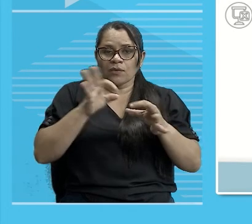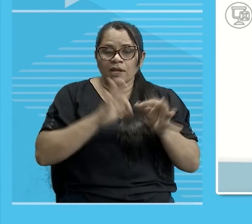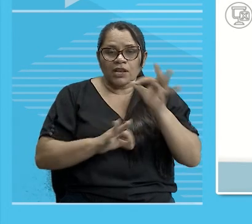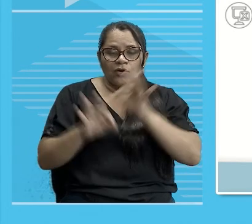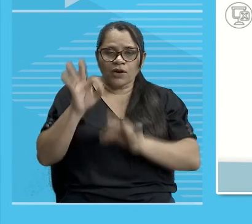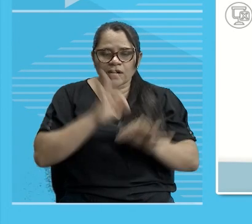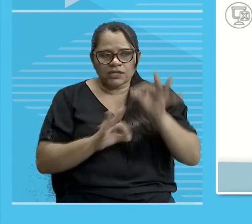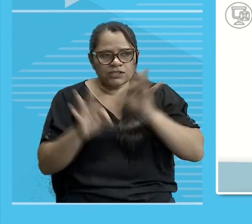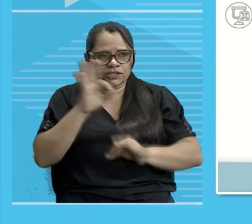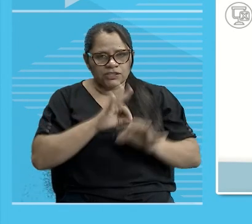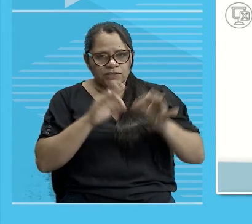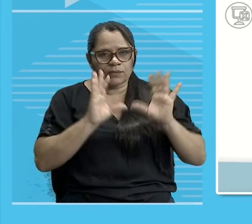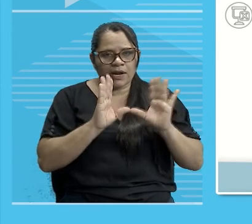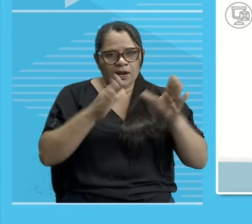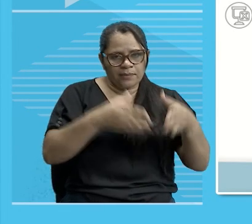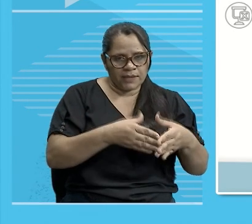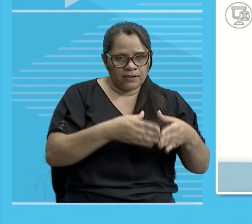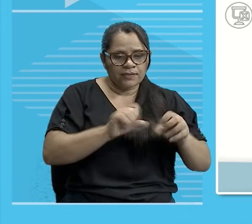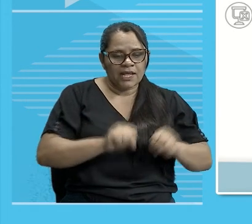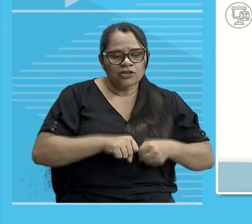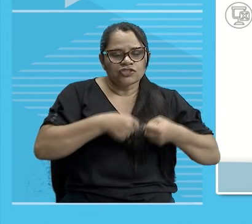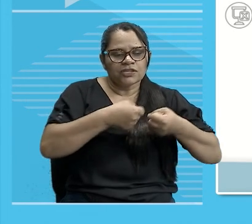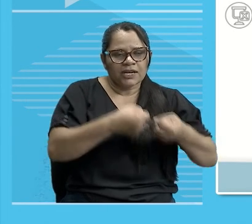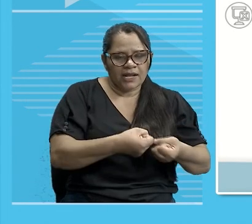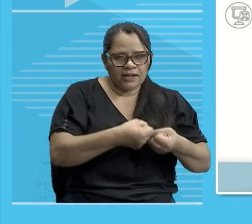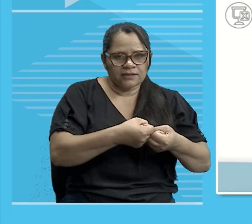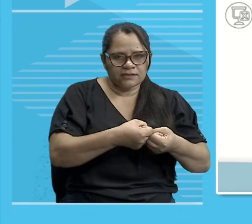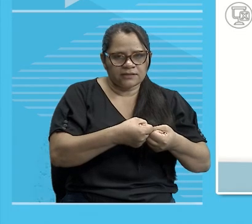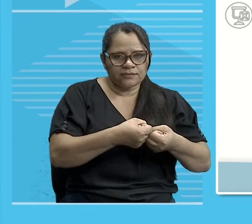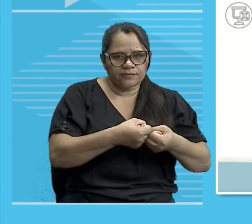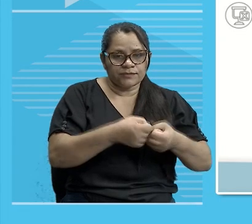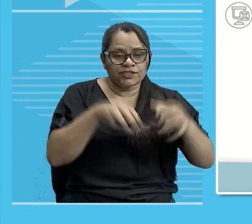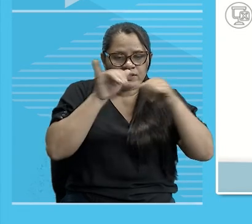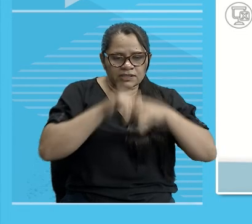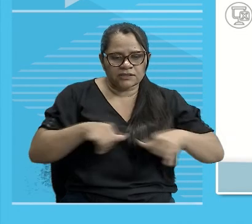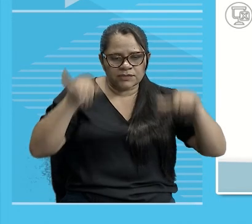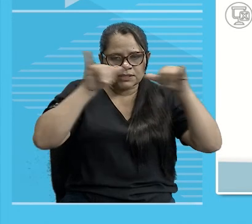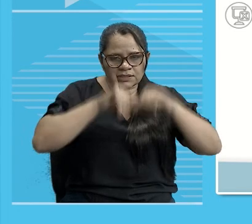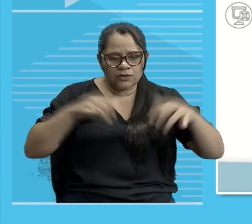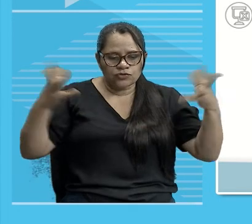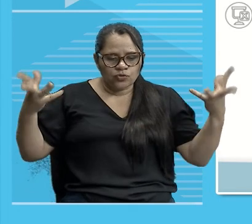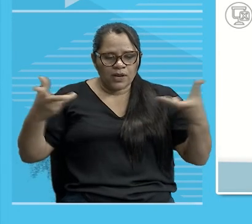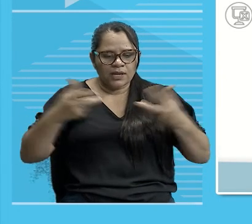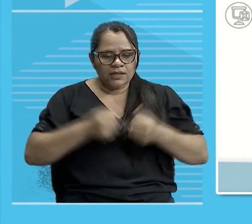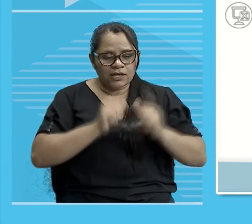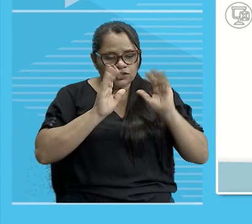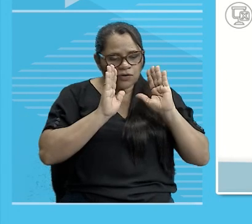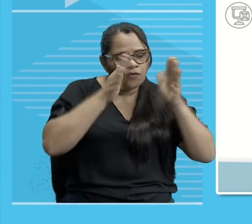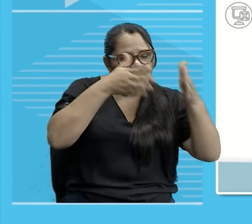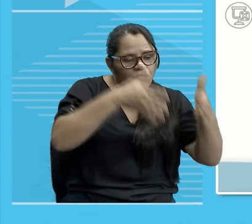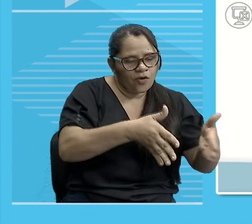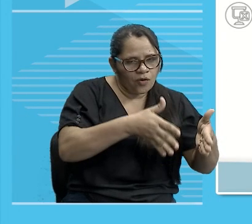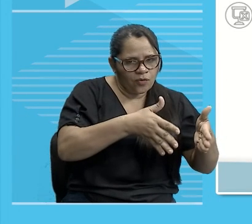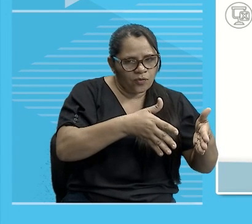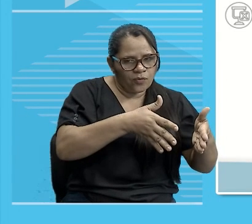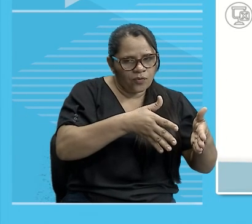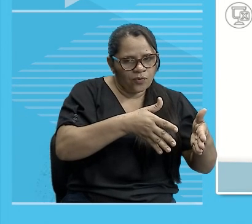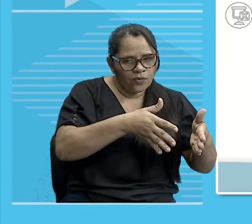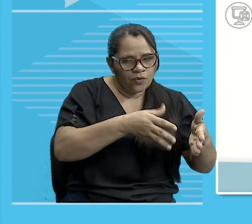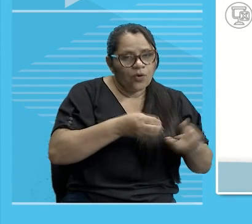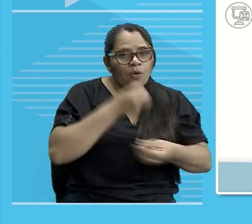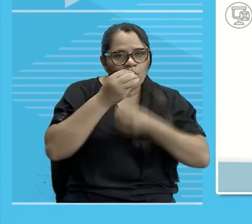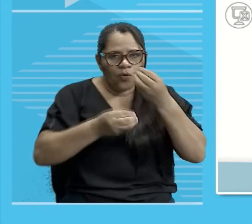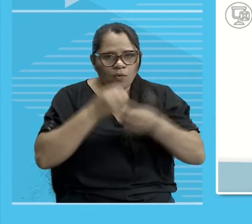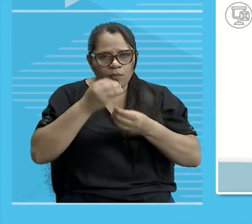equipe dedicada a entregar transmissões de qualidade para o público alvo ele vai ser um